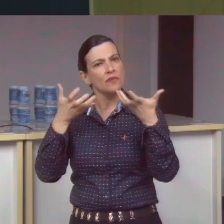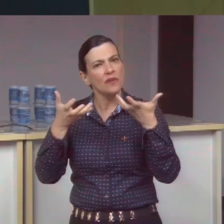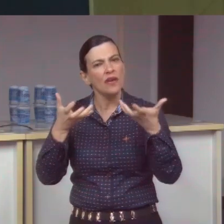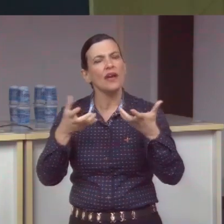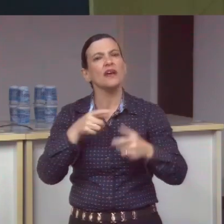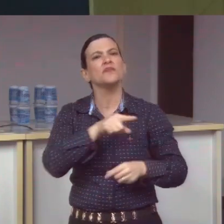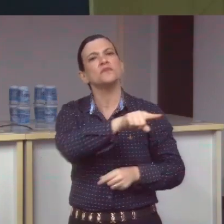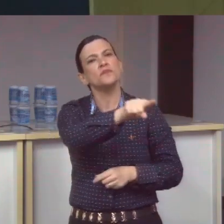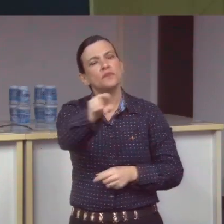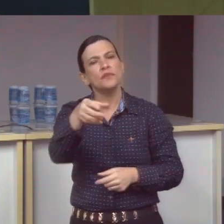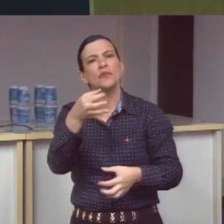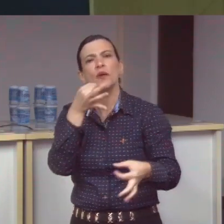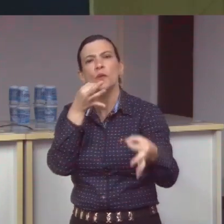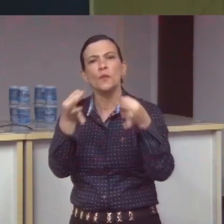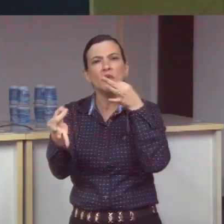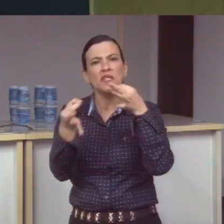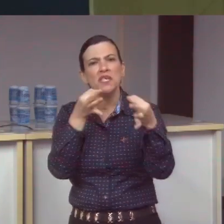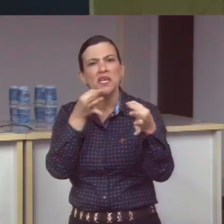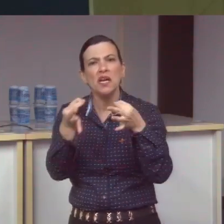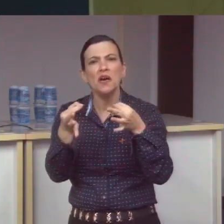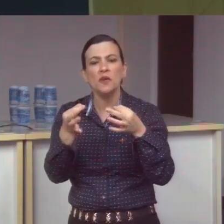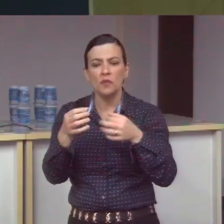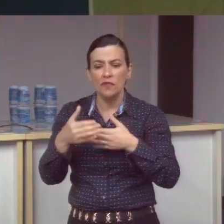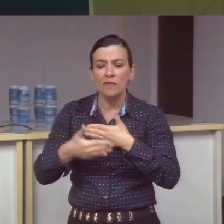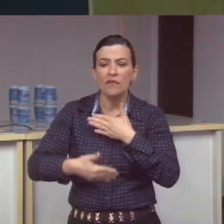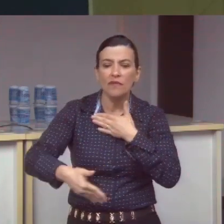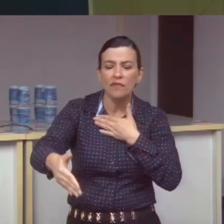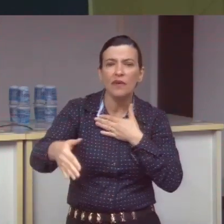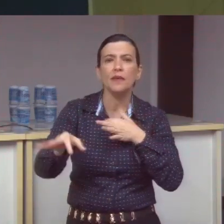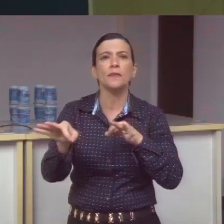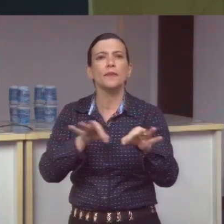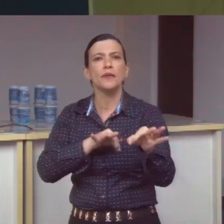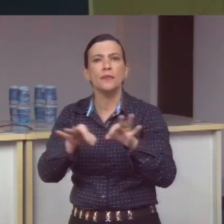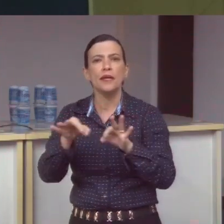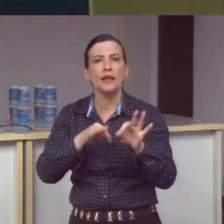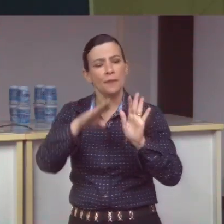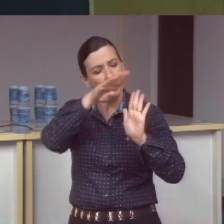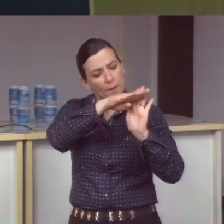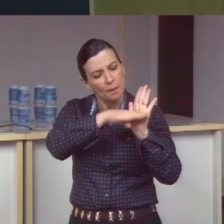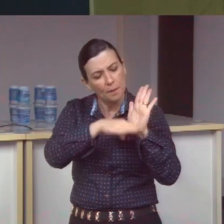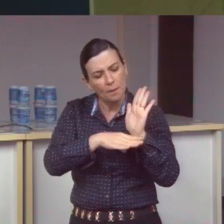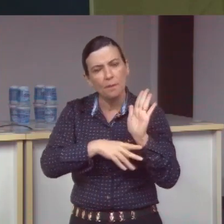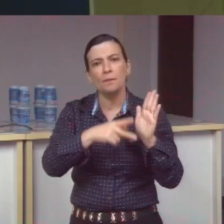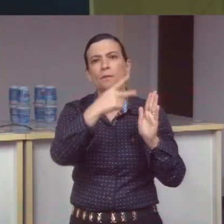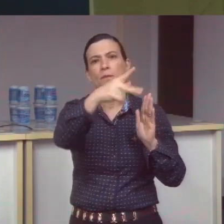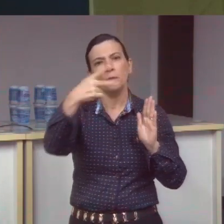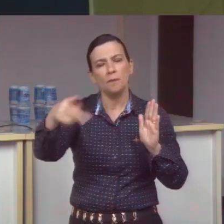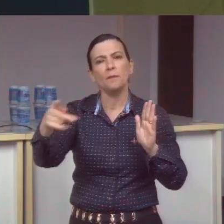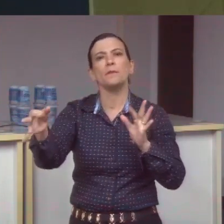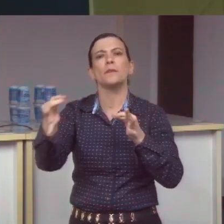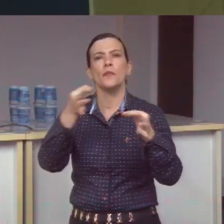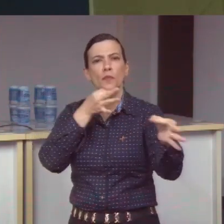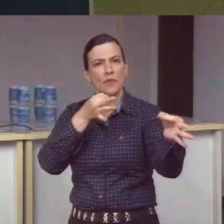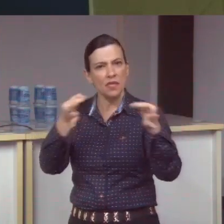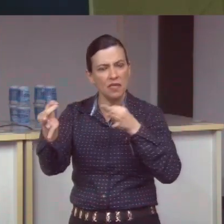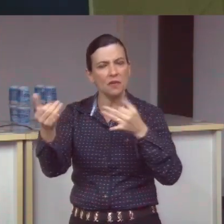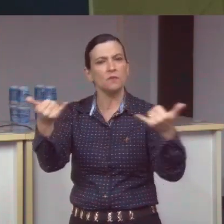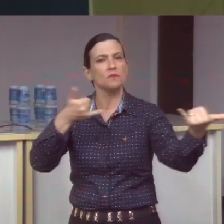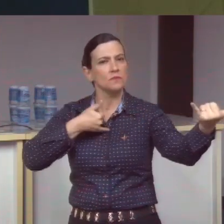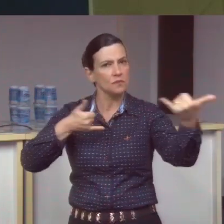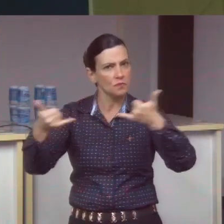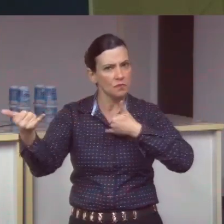acham que deveria estar na nossa agenda, né? Nessa aproximação, não só de colegas psicólogos,